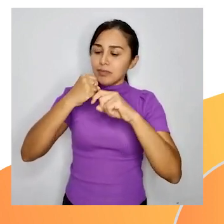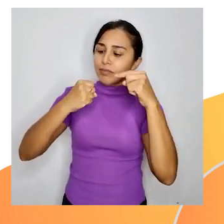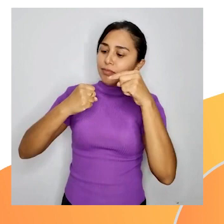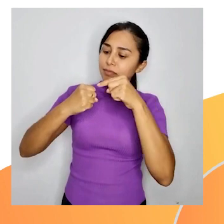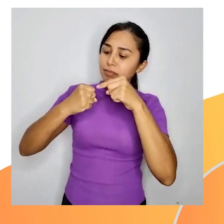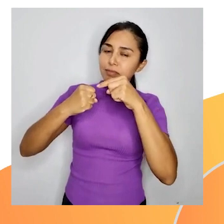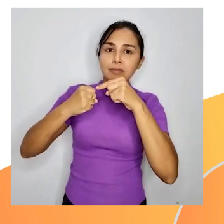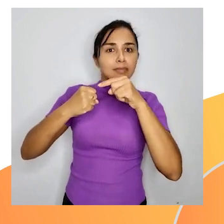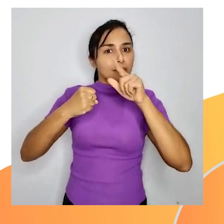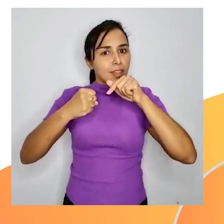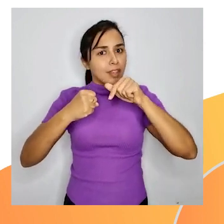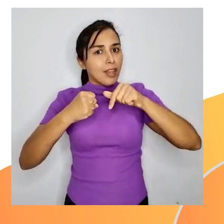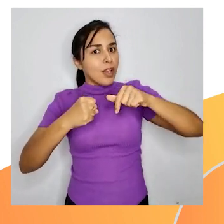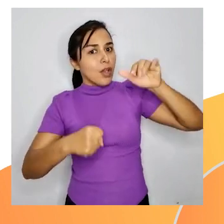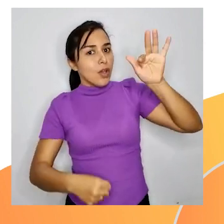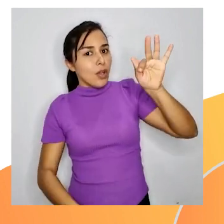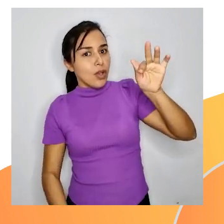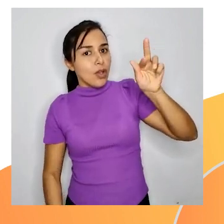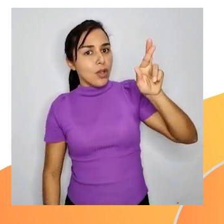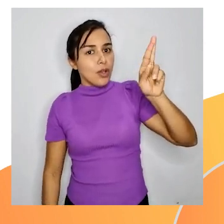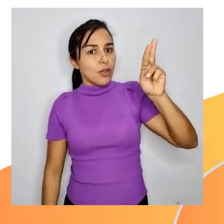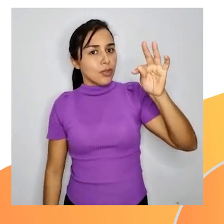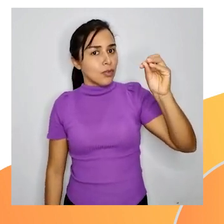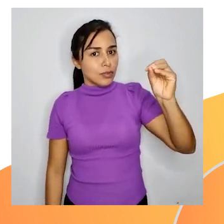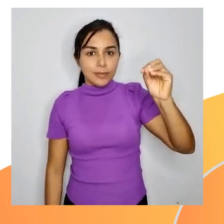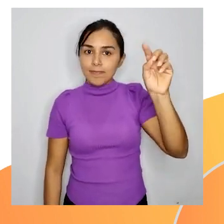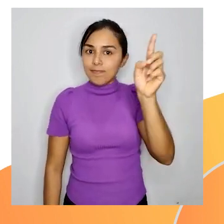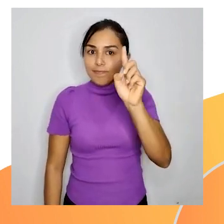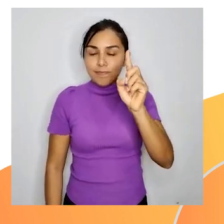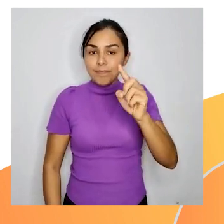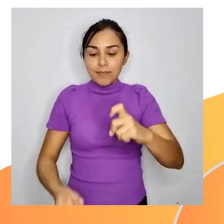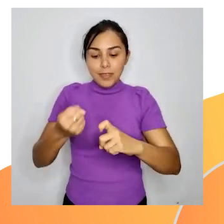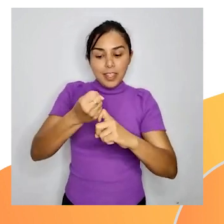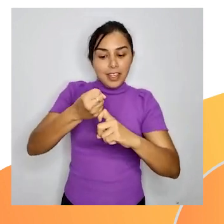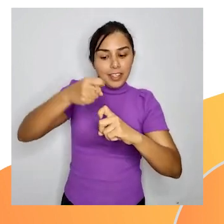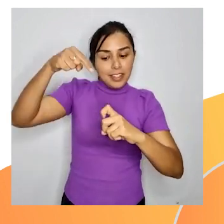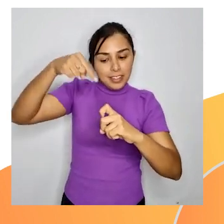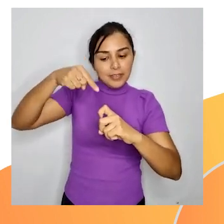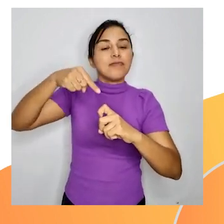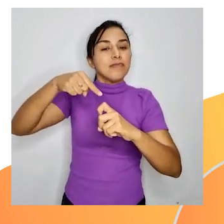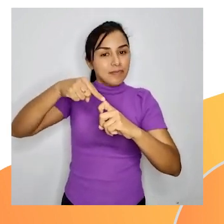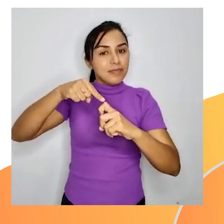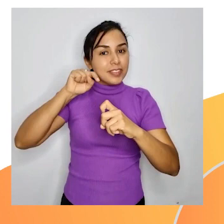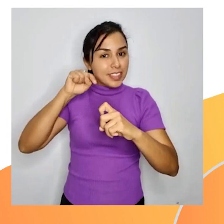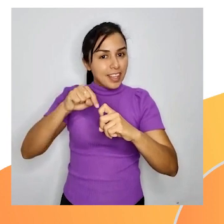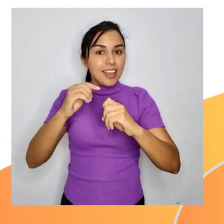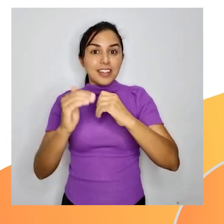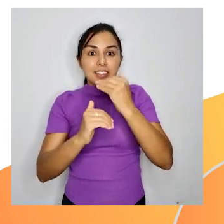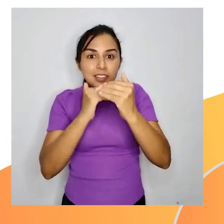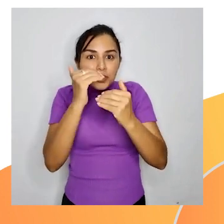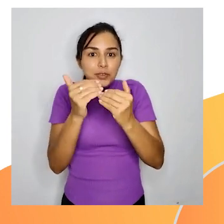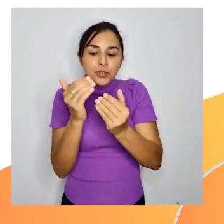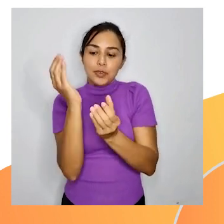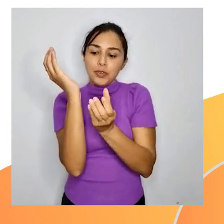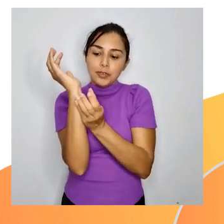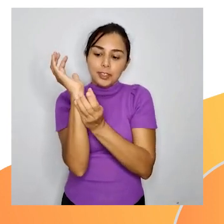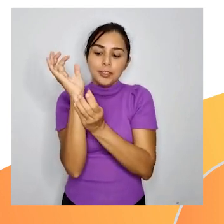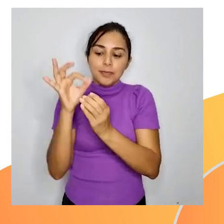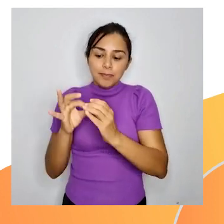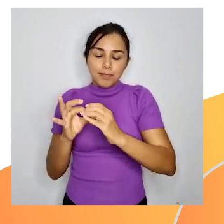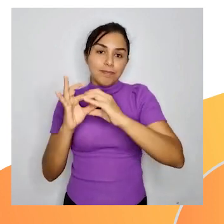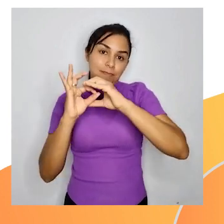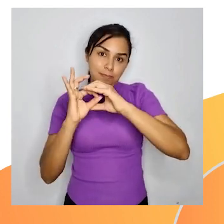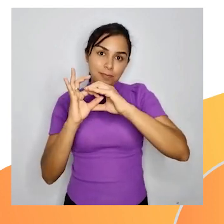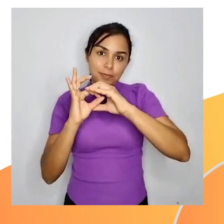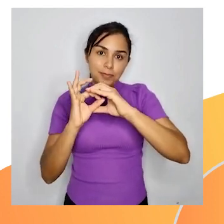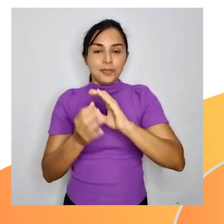fruto verdadeiro. O fruto verdadeiro do caju é a castanha que é o ovário desenvolvido da flor. Nós